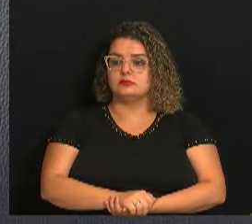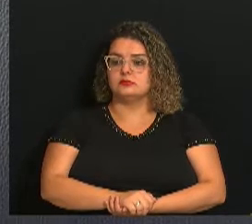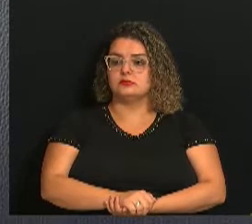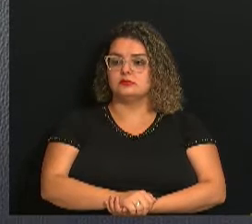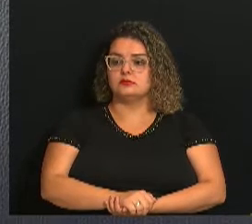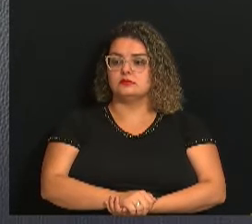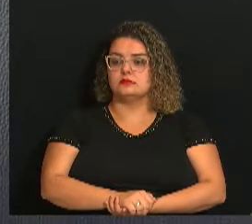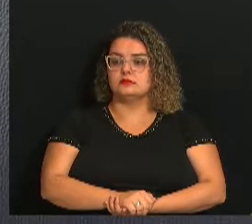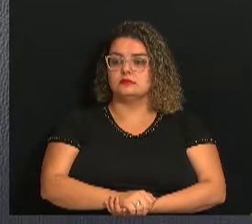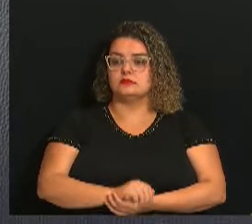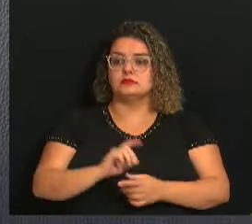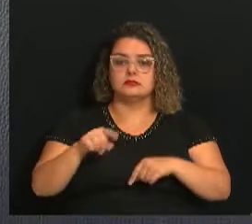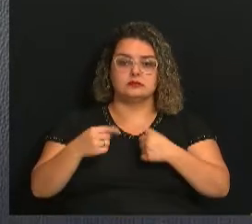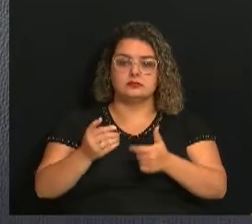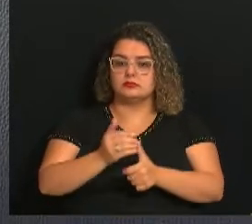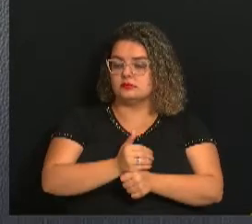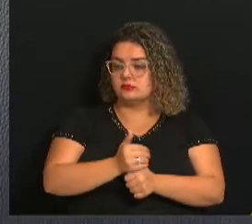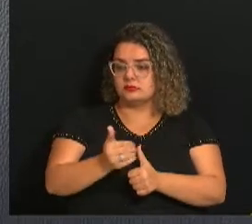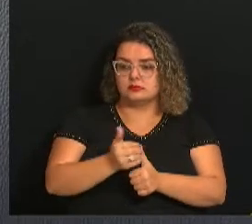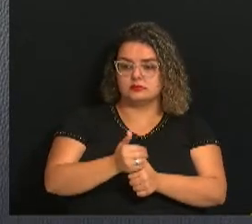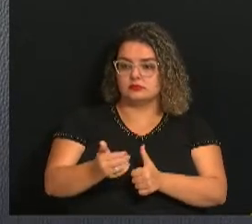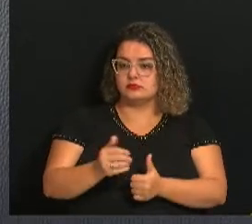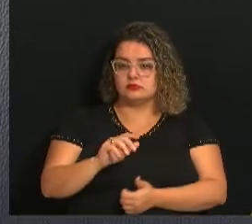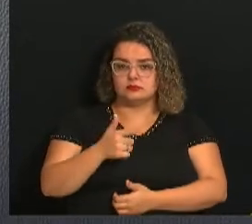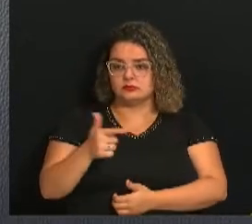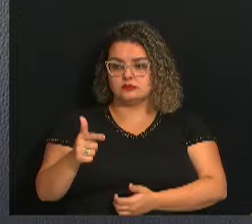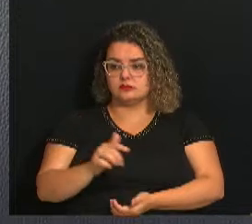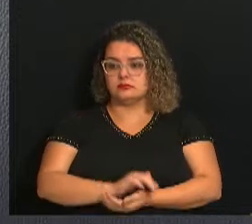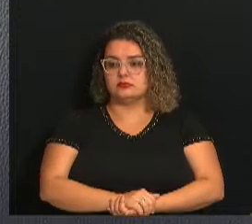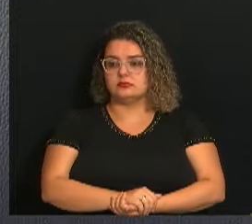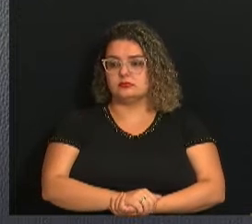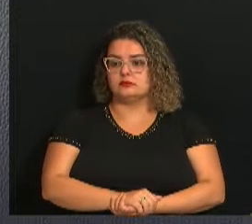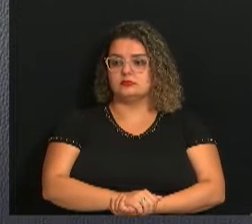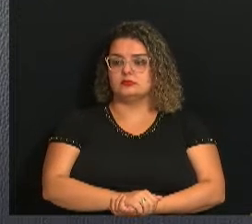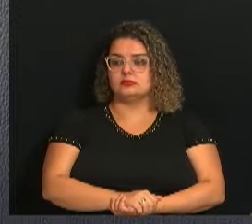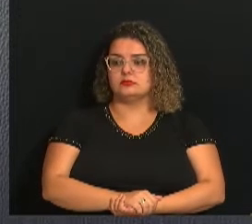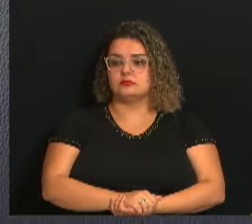Alguém de outro mandato do Paulo? Acho que não, né?